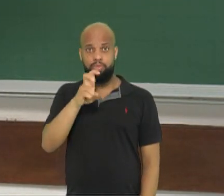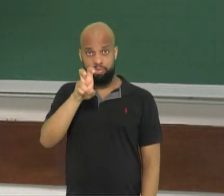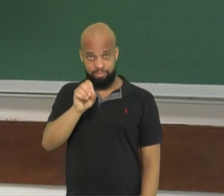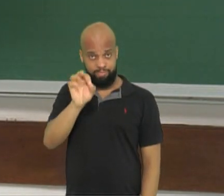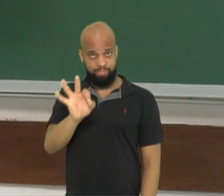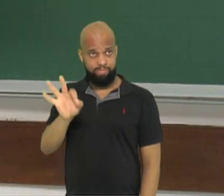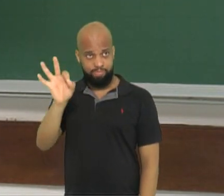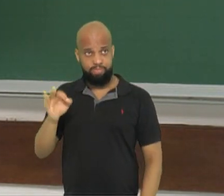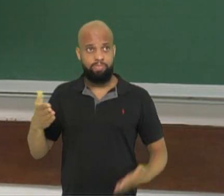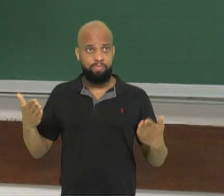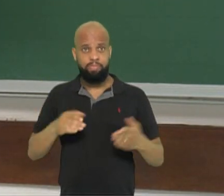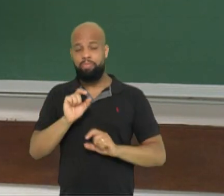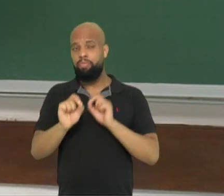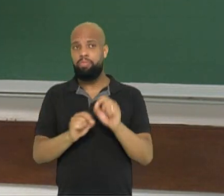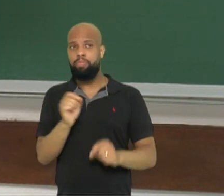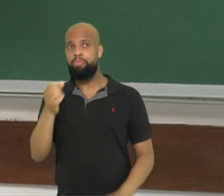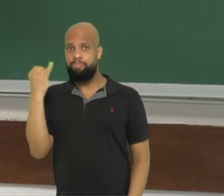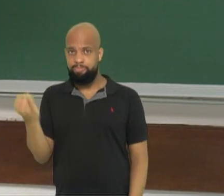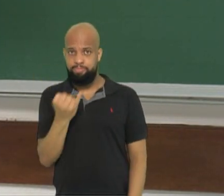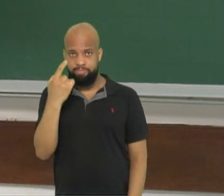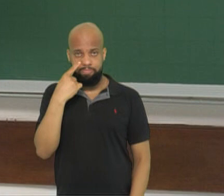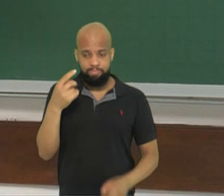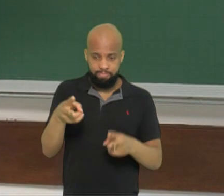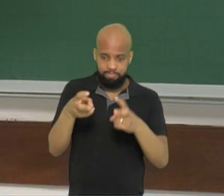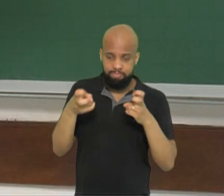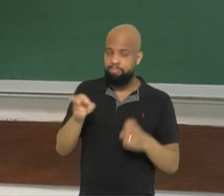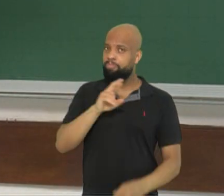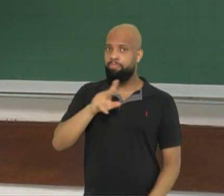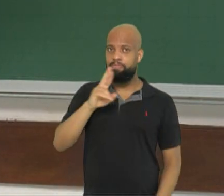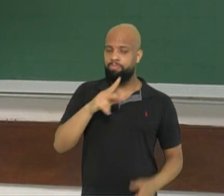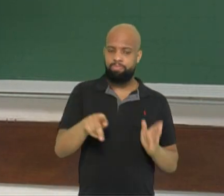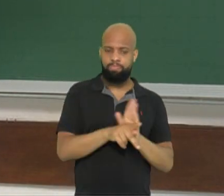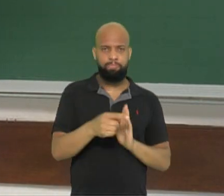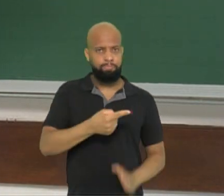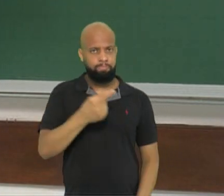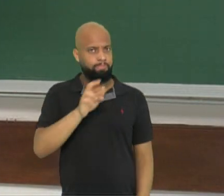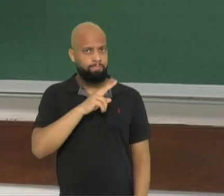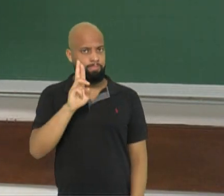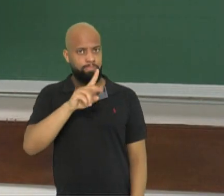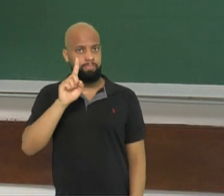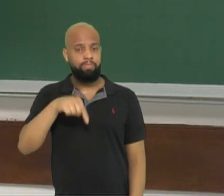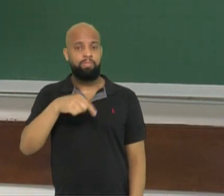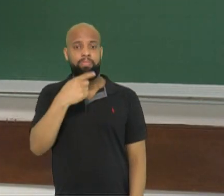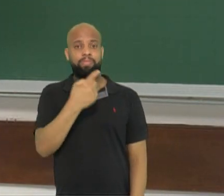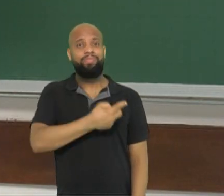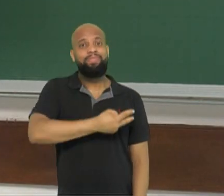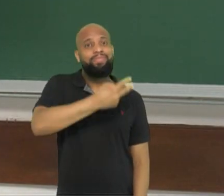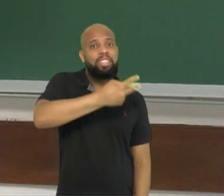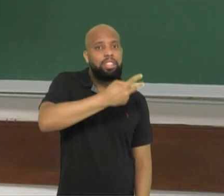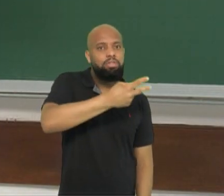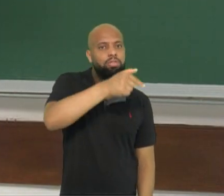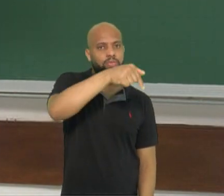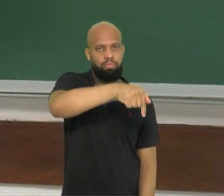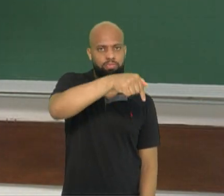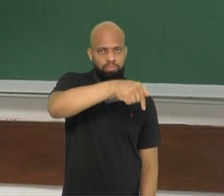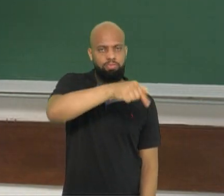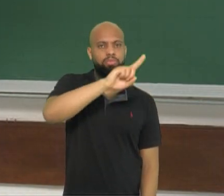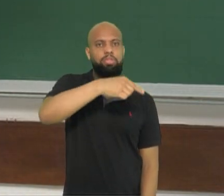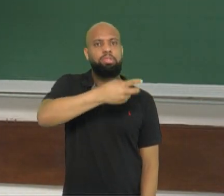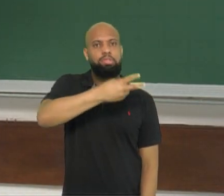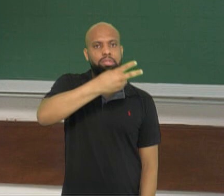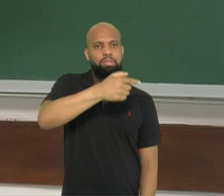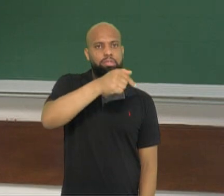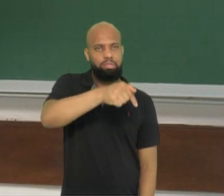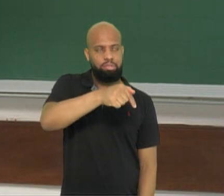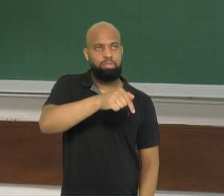né? Aqui é bom o aluno observar, não deu no primeiro quadrante, 150 é do segundo quadrante.